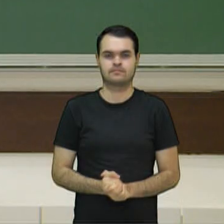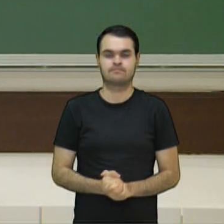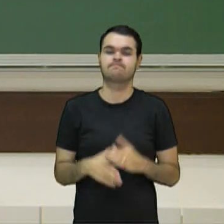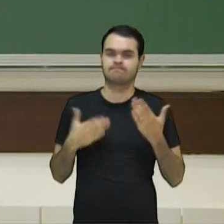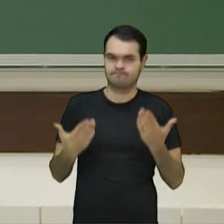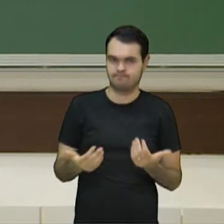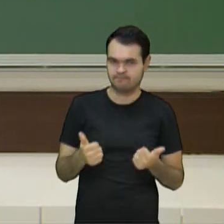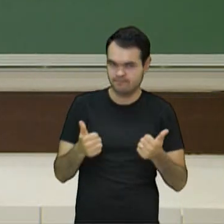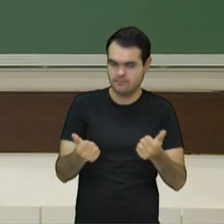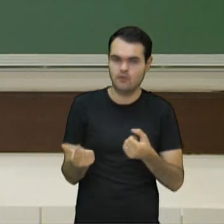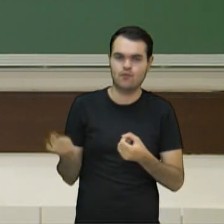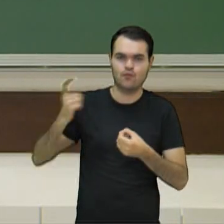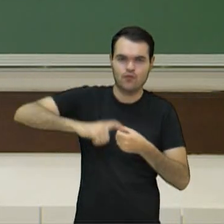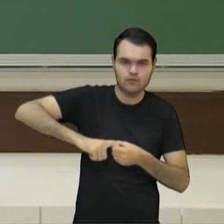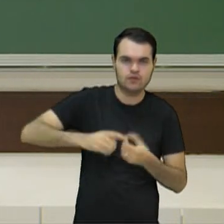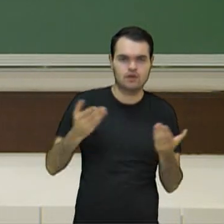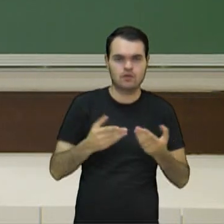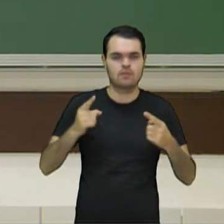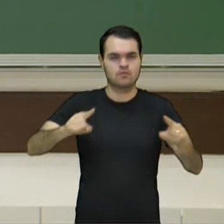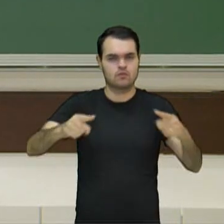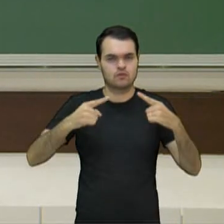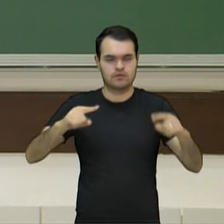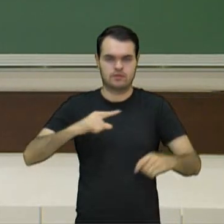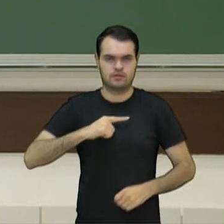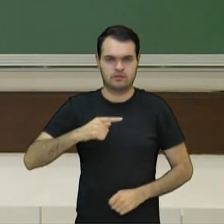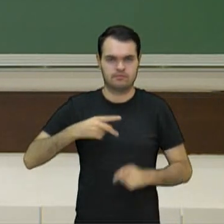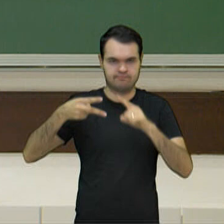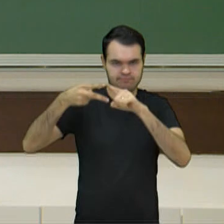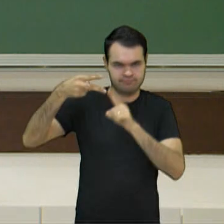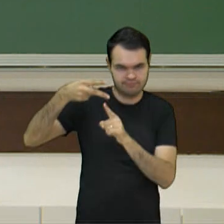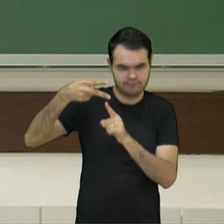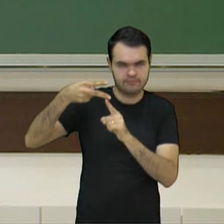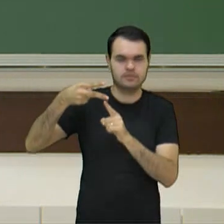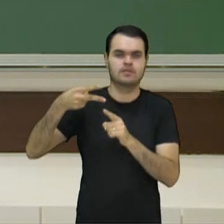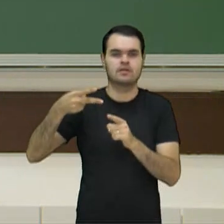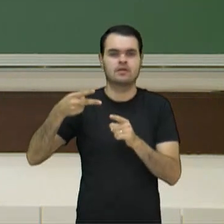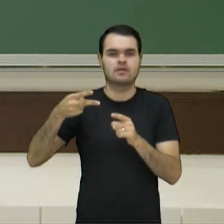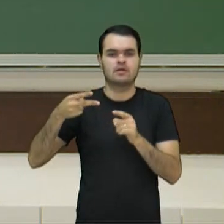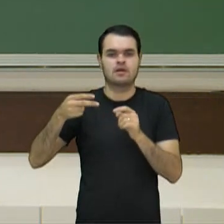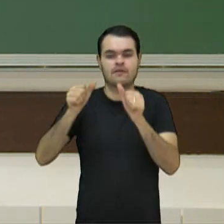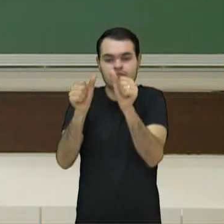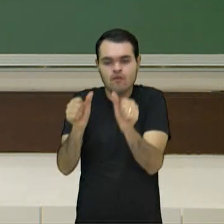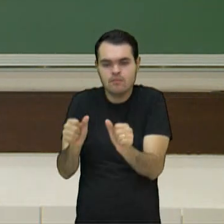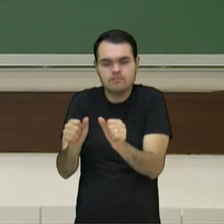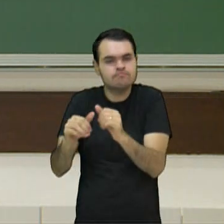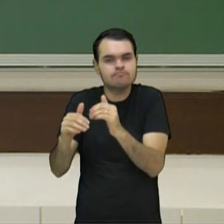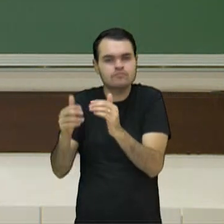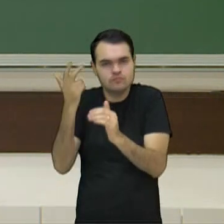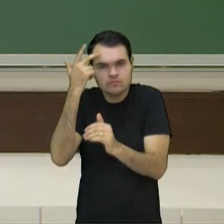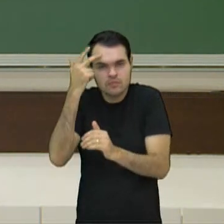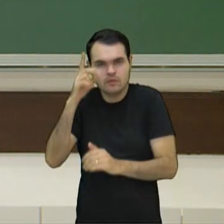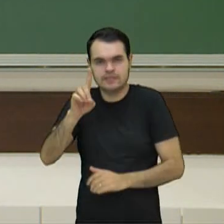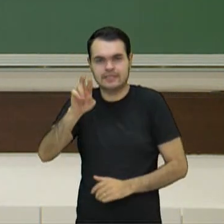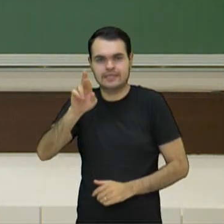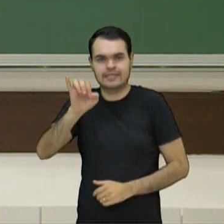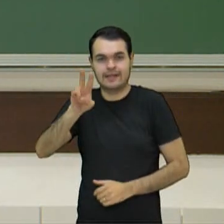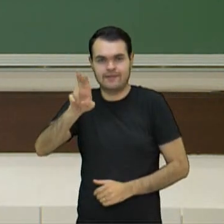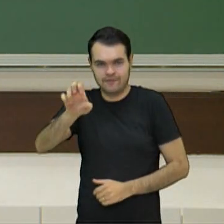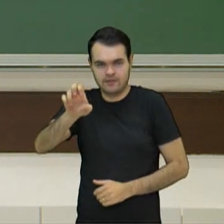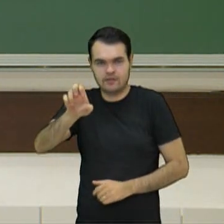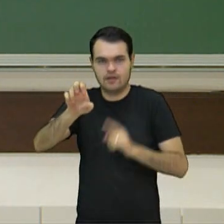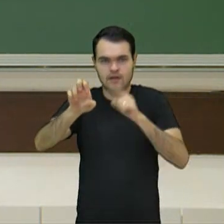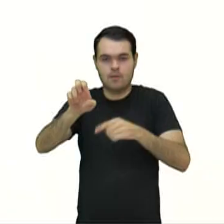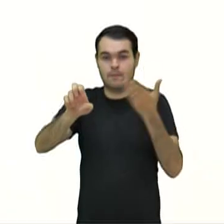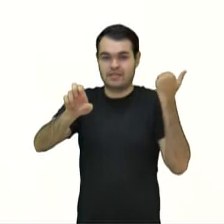Então, pessoal, voltando aqui à nossa música, né? Então, a forma base, drive, o passado simples de drive